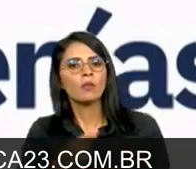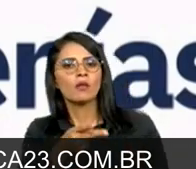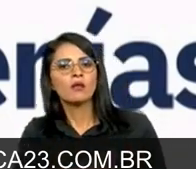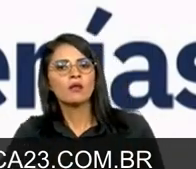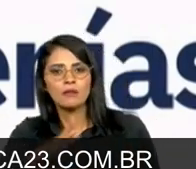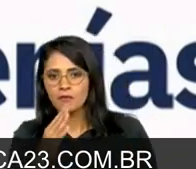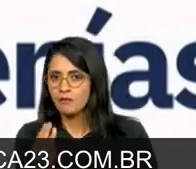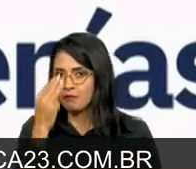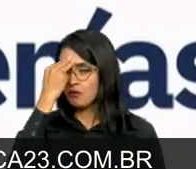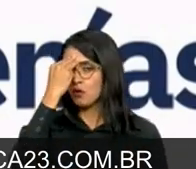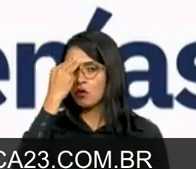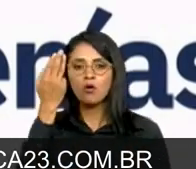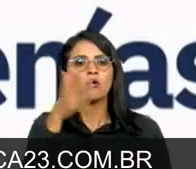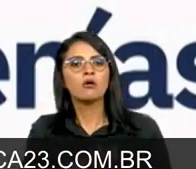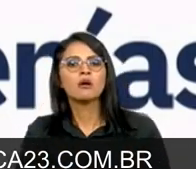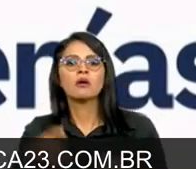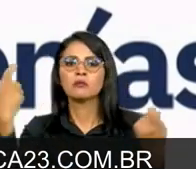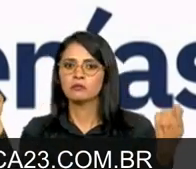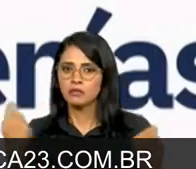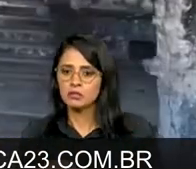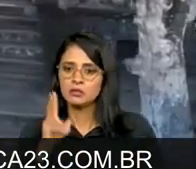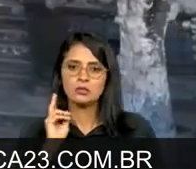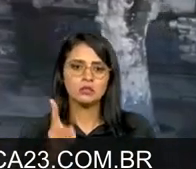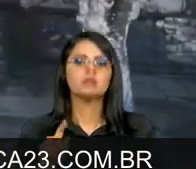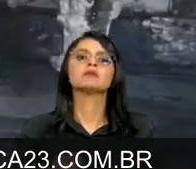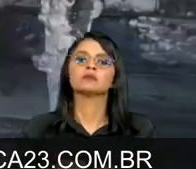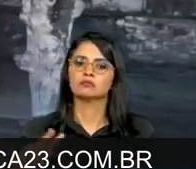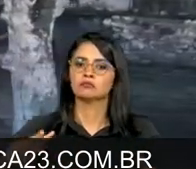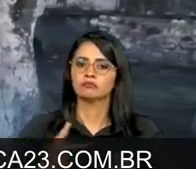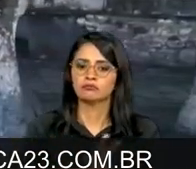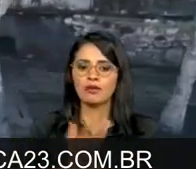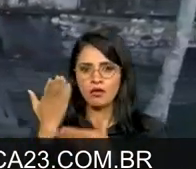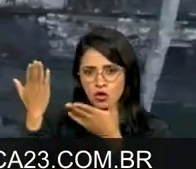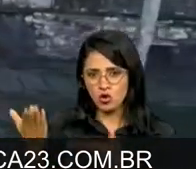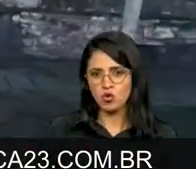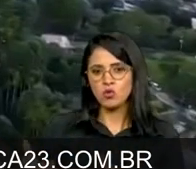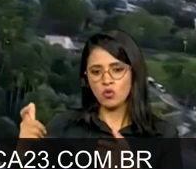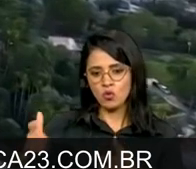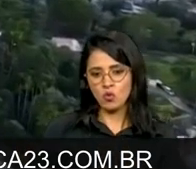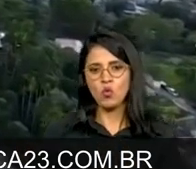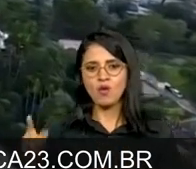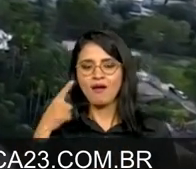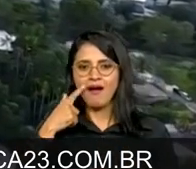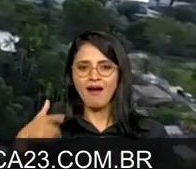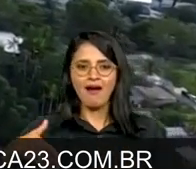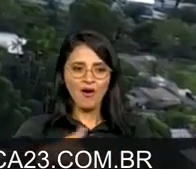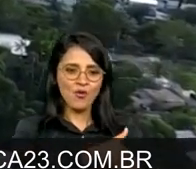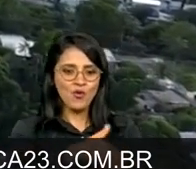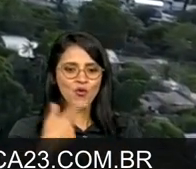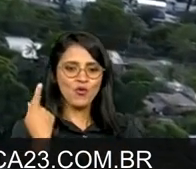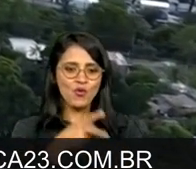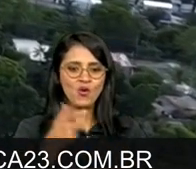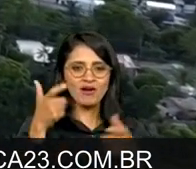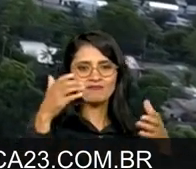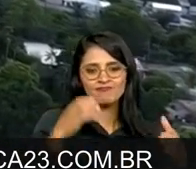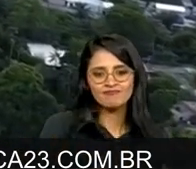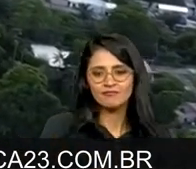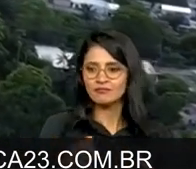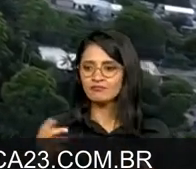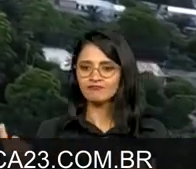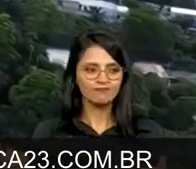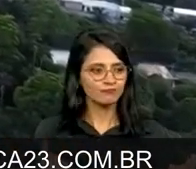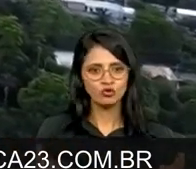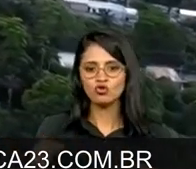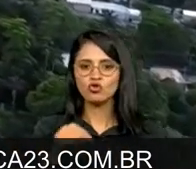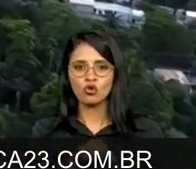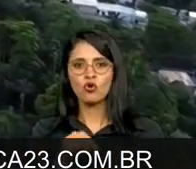da memória, elas precisam ser feitas. Das ruínas de Paricatuba às ruas da colônia Antônio Aleixo, a